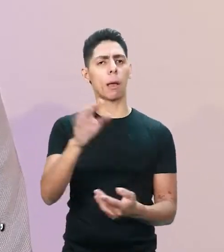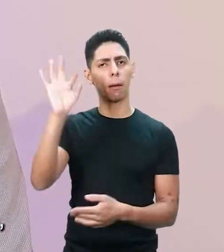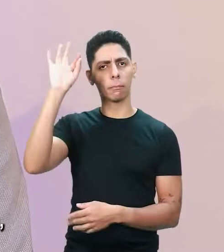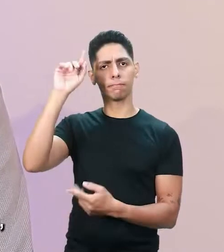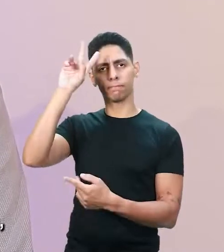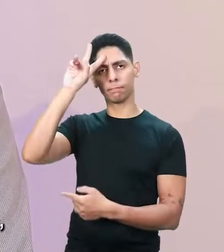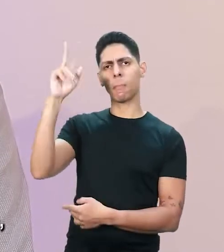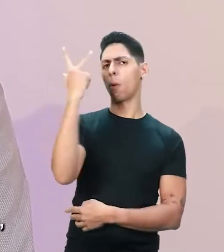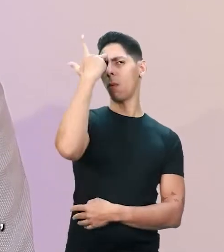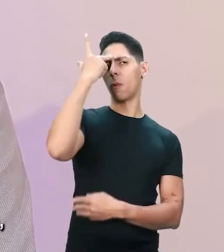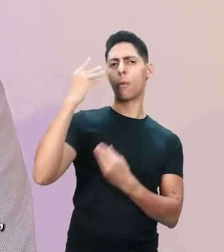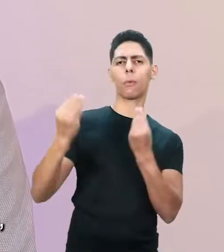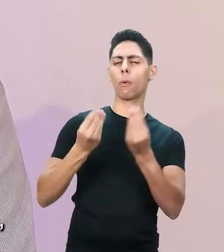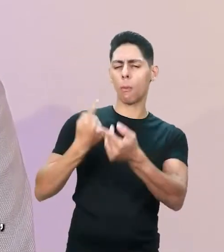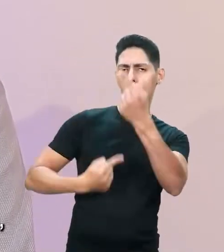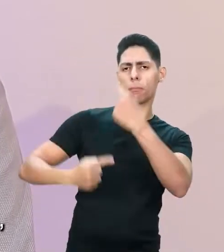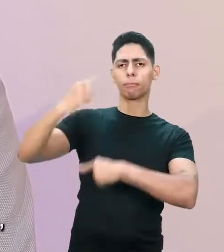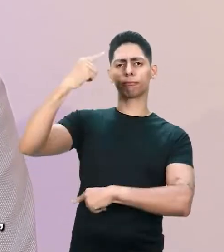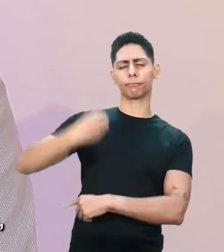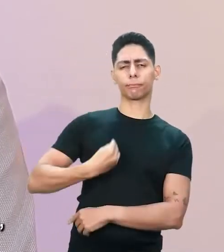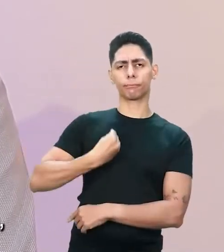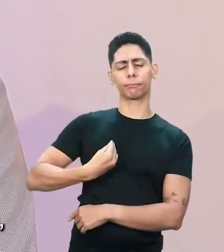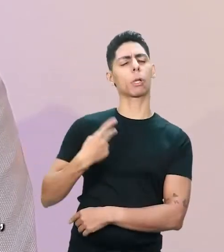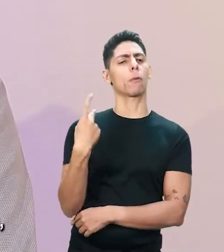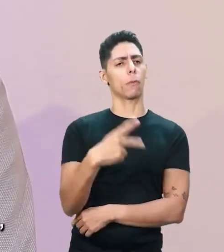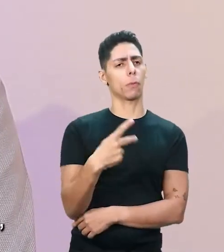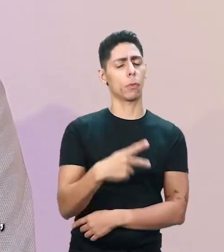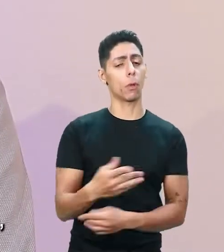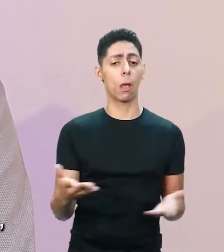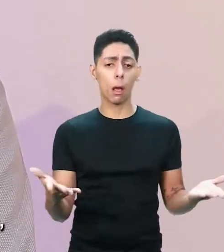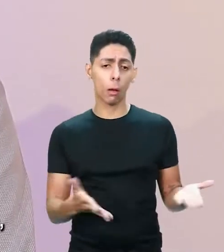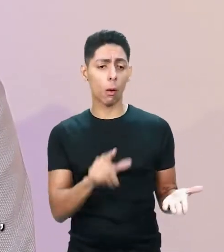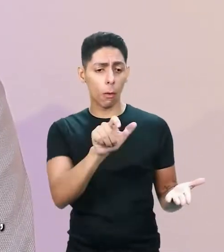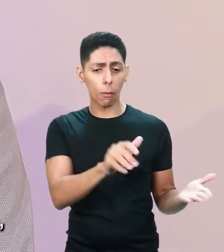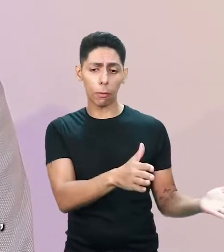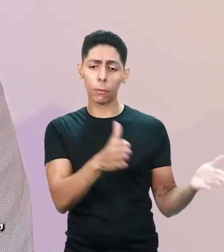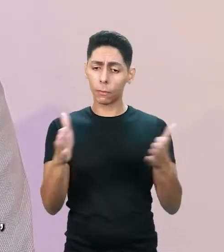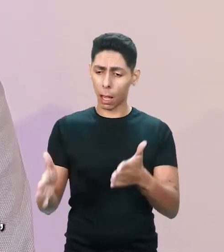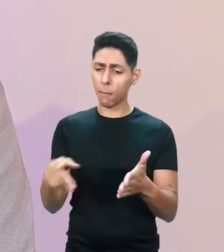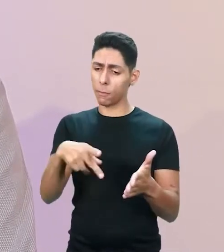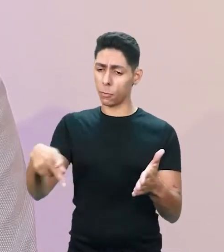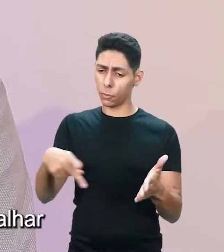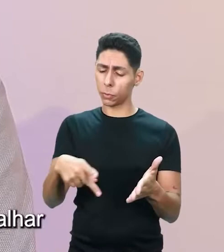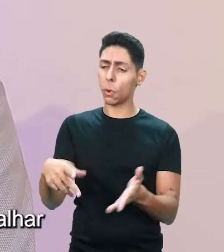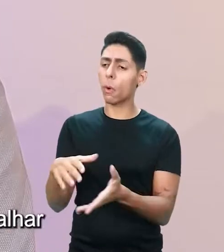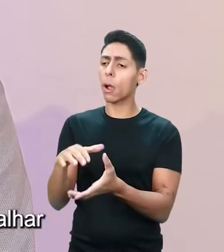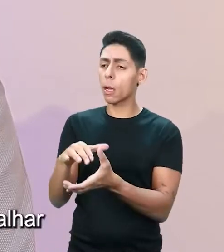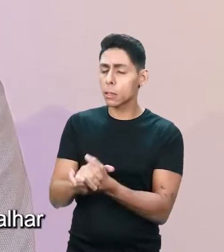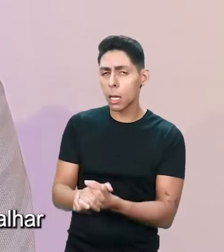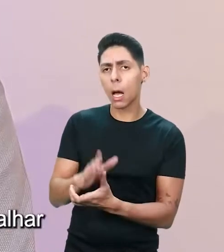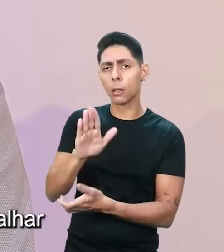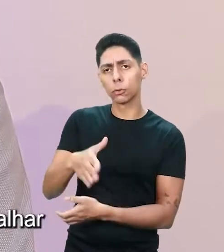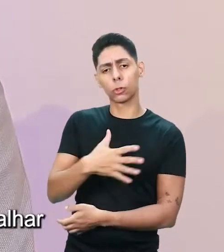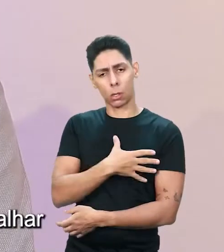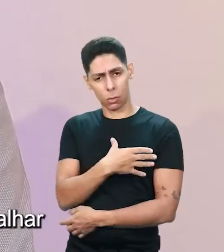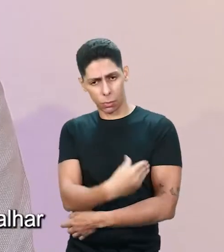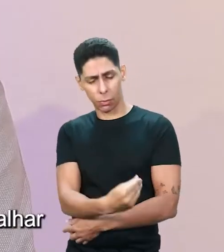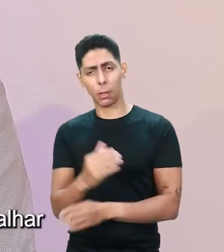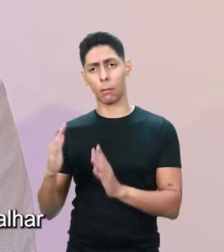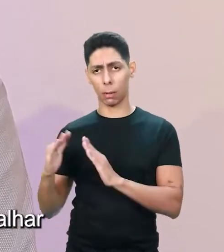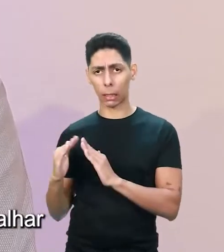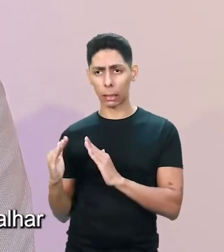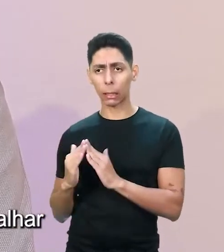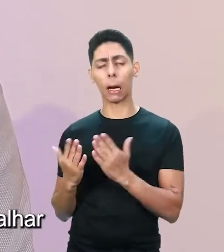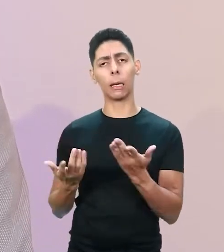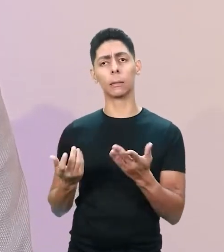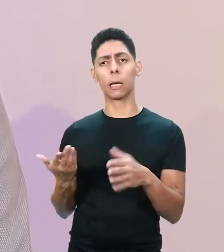chave, essa mudança aí? Agora o professor Marco Aurélio casado, já com criancinhas em casa, tem